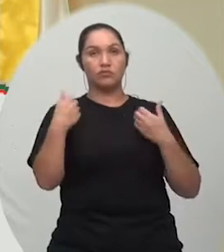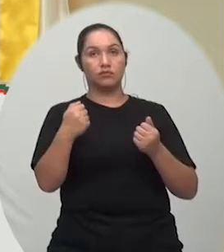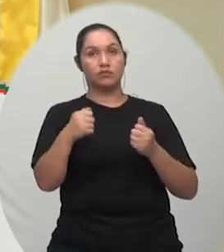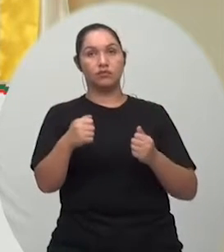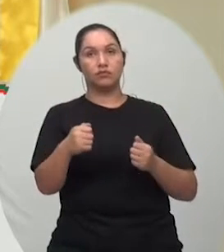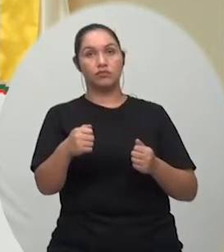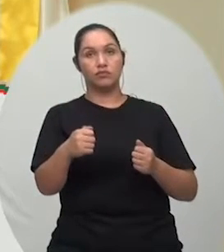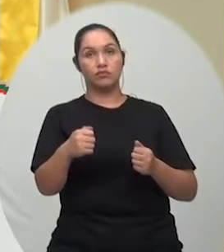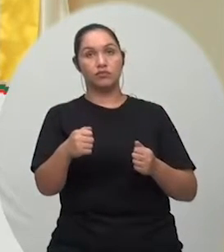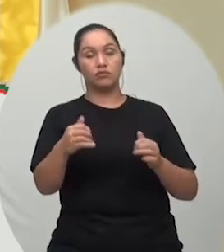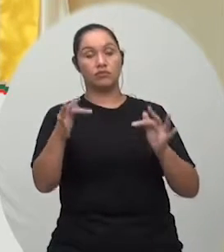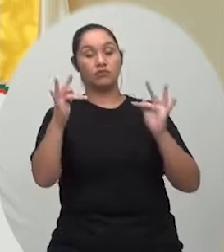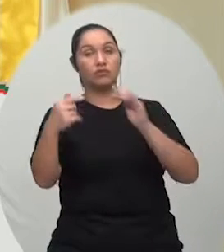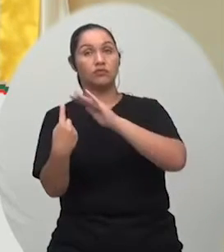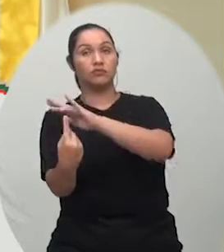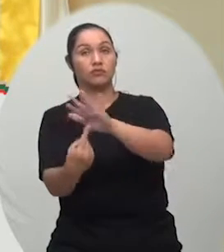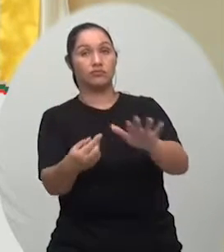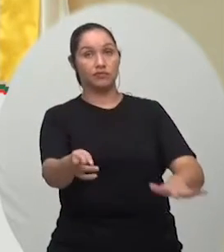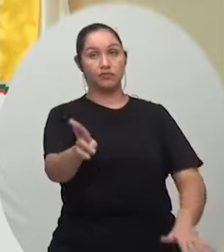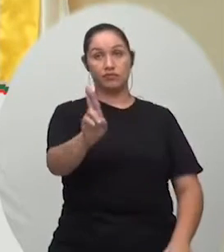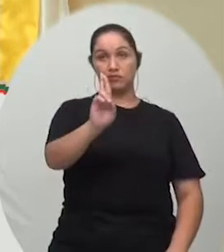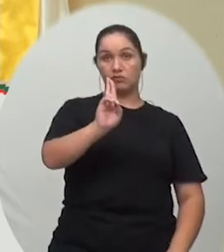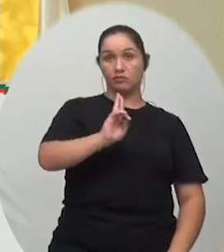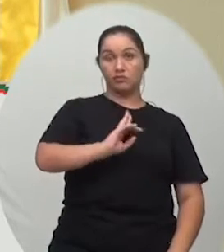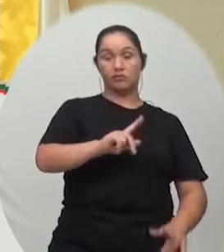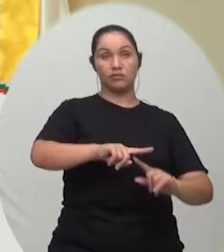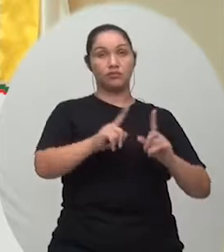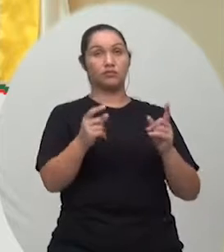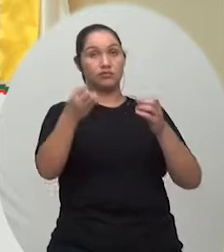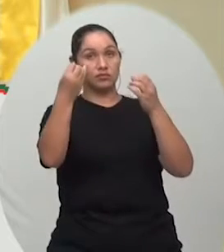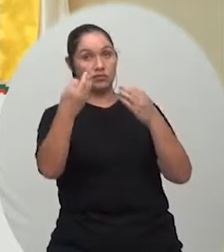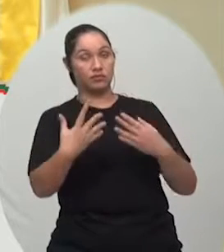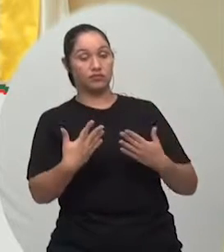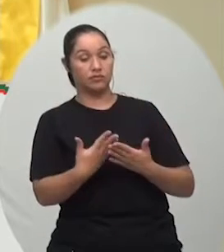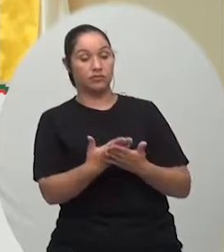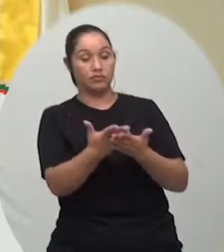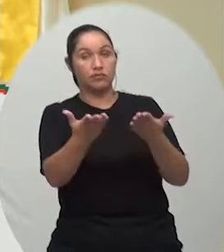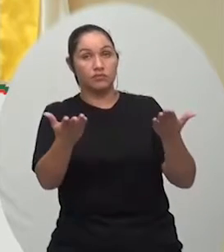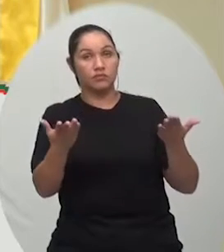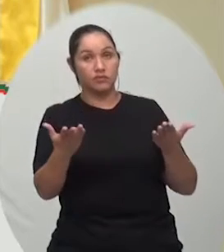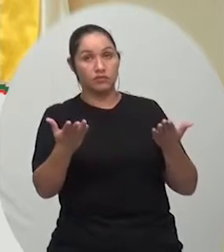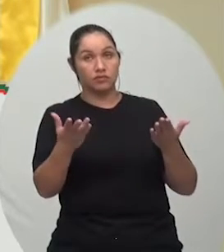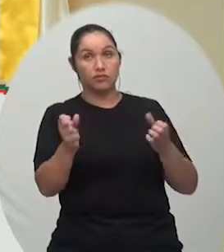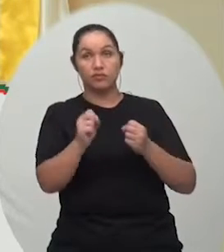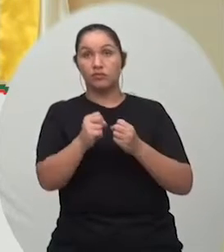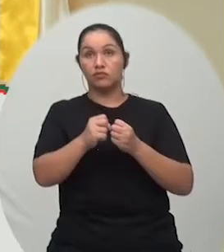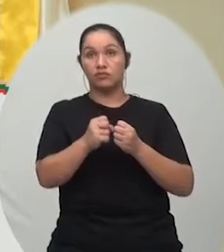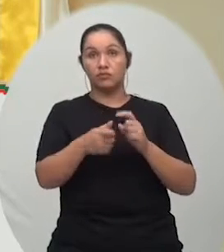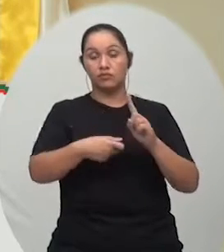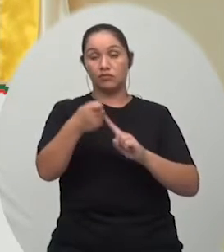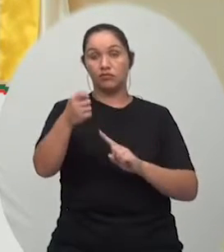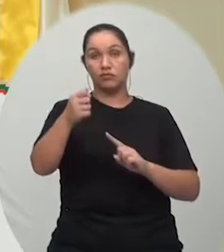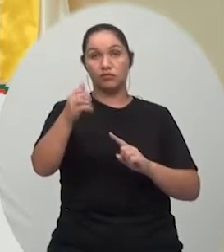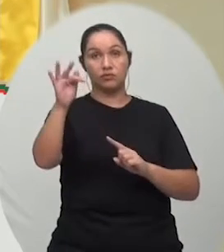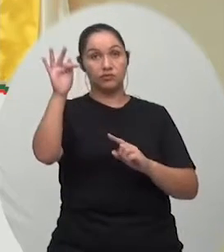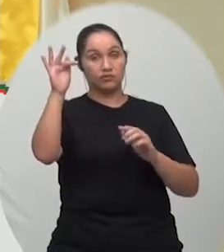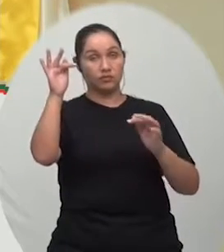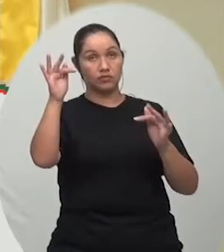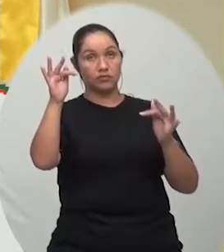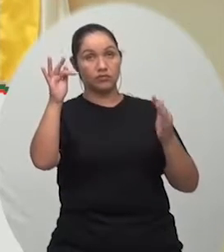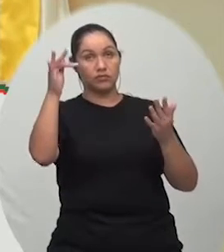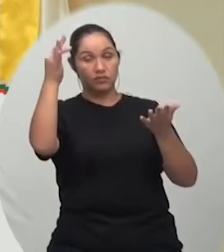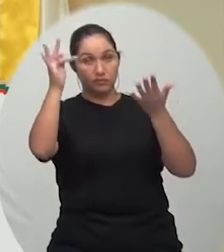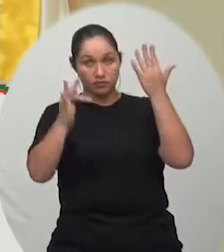oficial, mas eles me passaram que a licitação foi feita ali por meados de fevereiro, só que